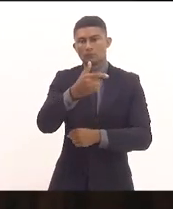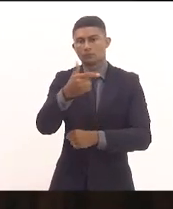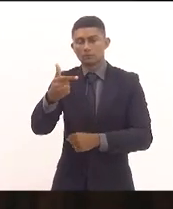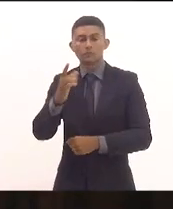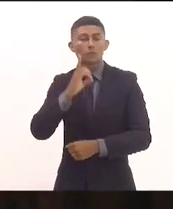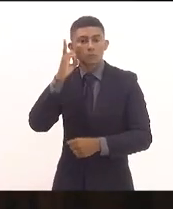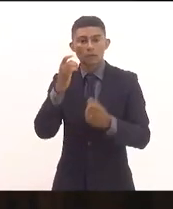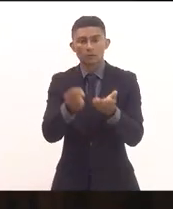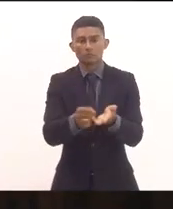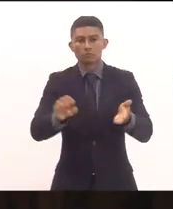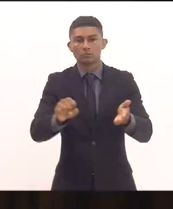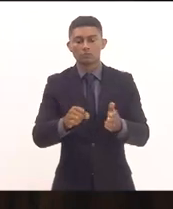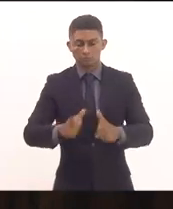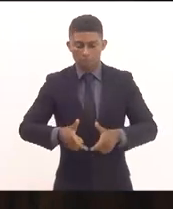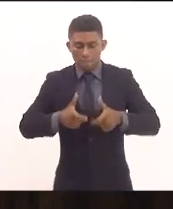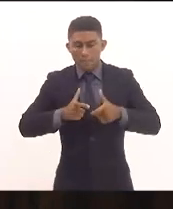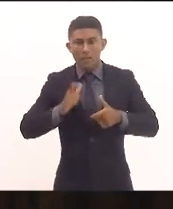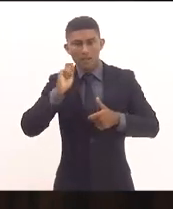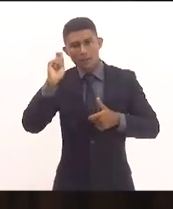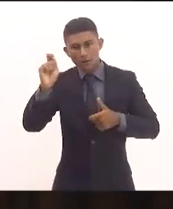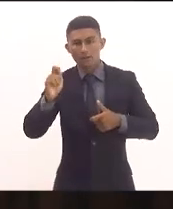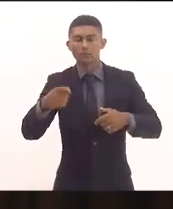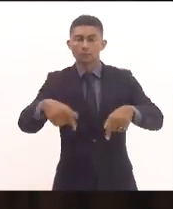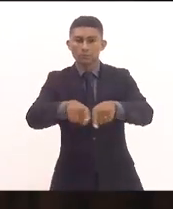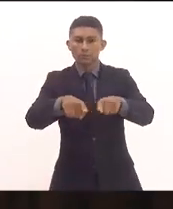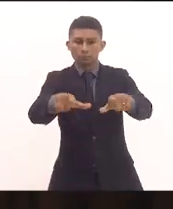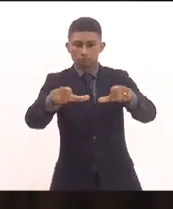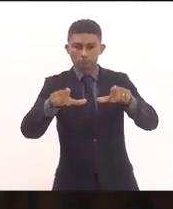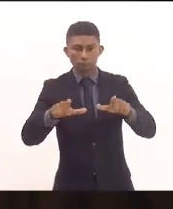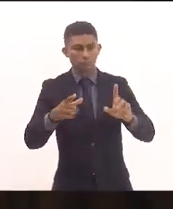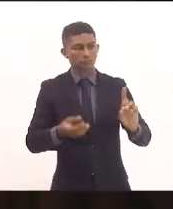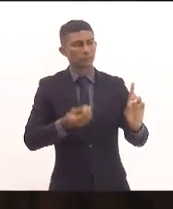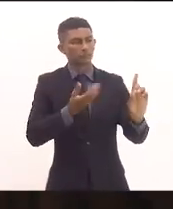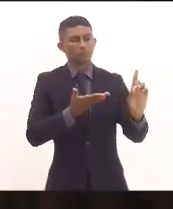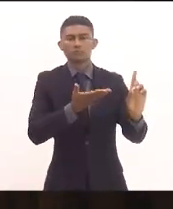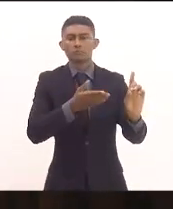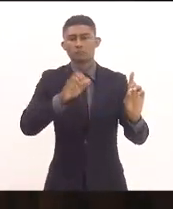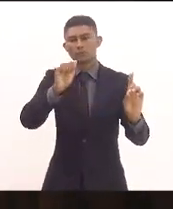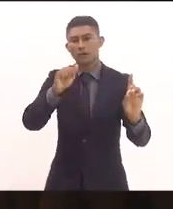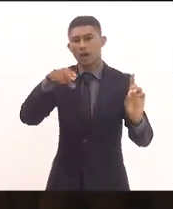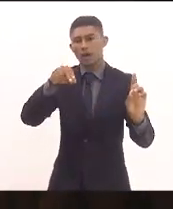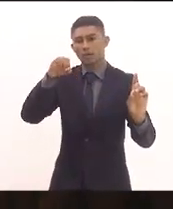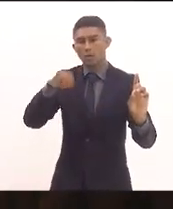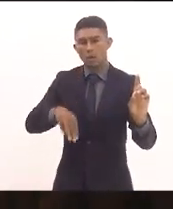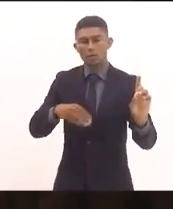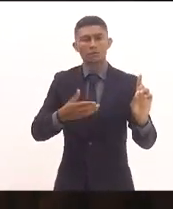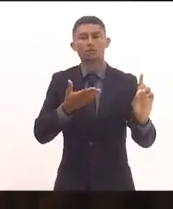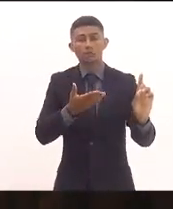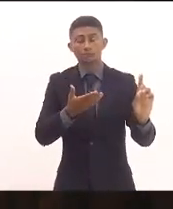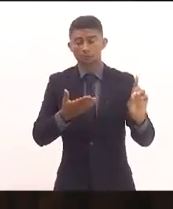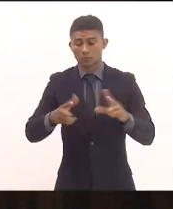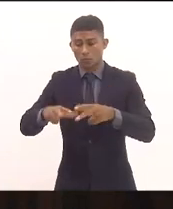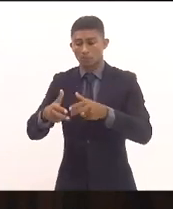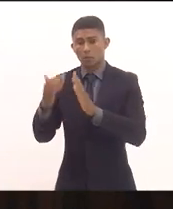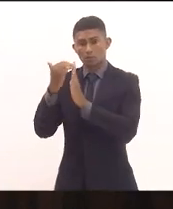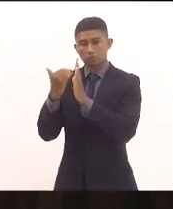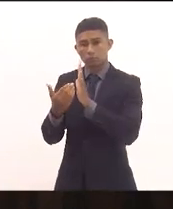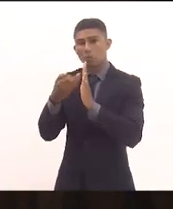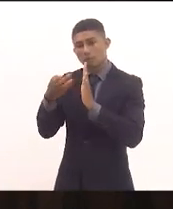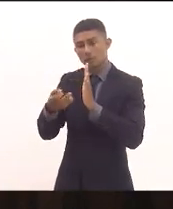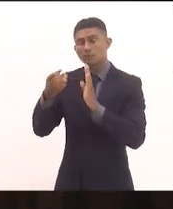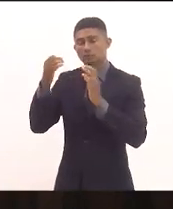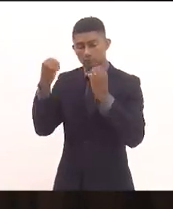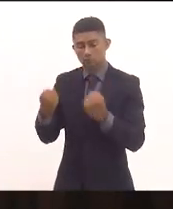Samuel Malafaia, concede medalha a Tiradentes, seu respectivo diploma ao senhor Arnon Velmontes. Parecido da Comissão de Normas Internas e Proporções